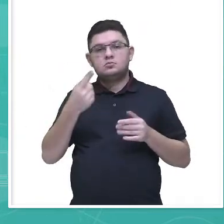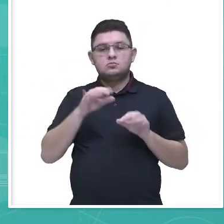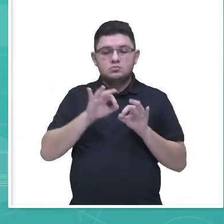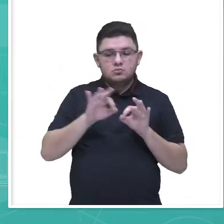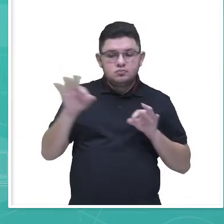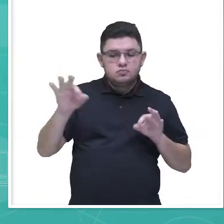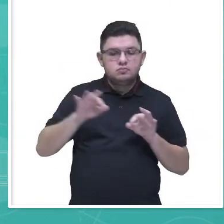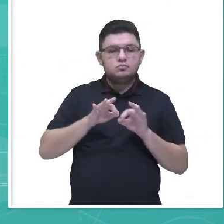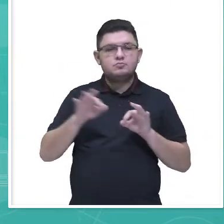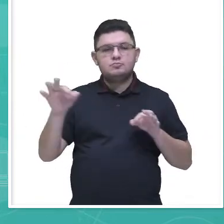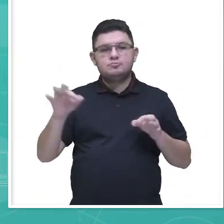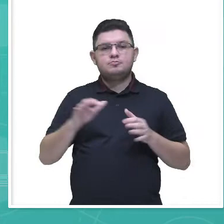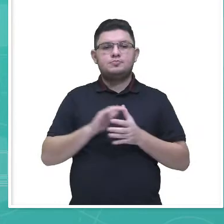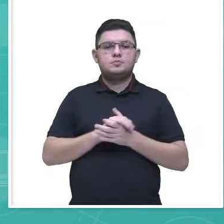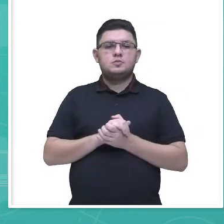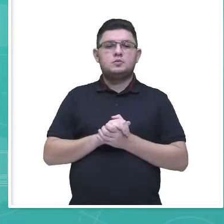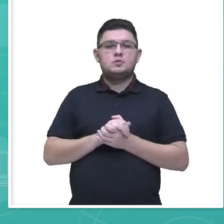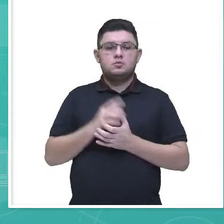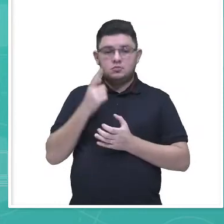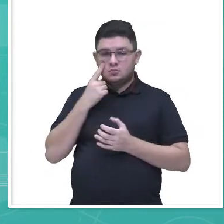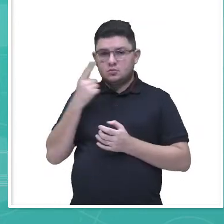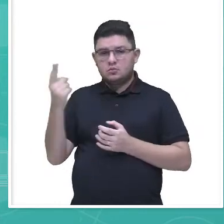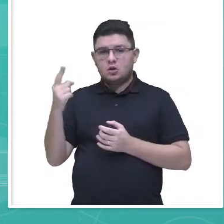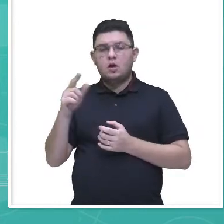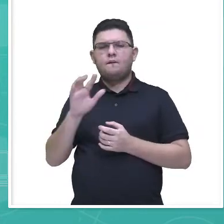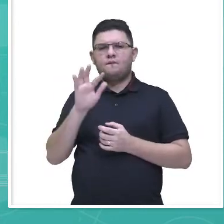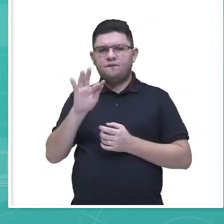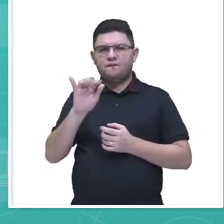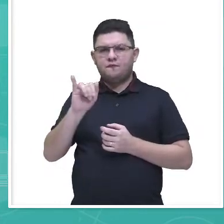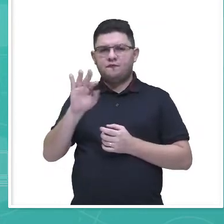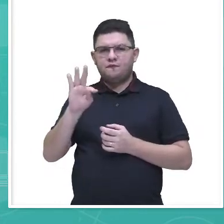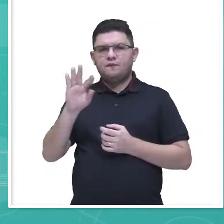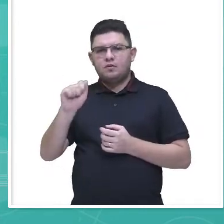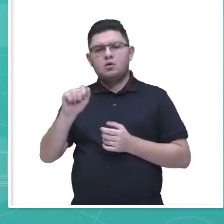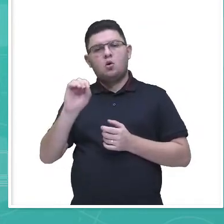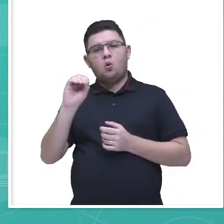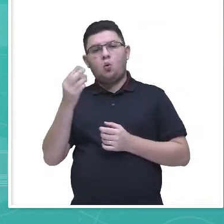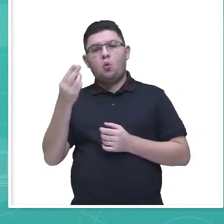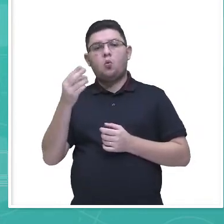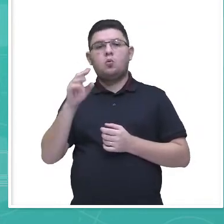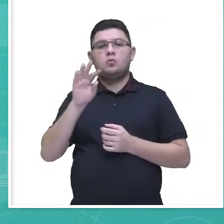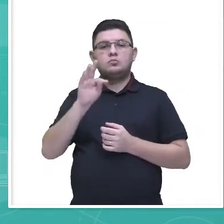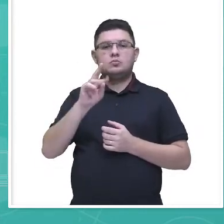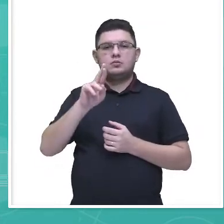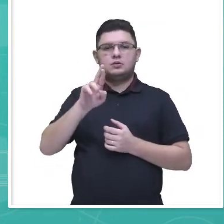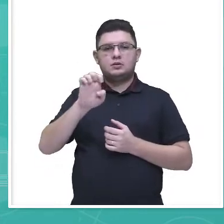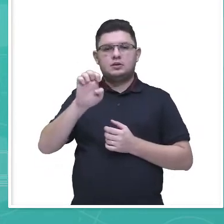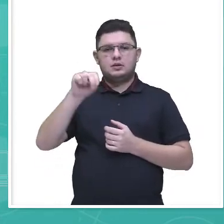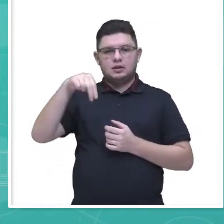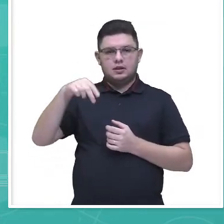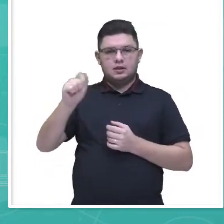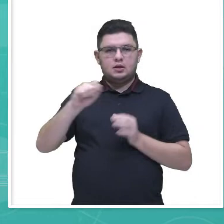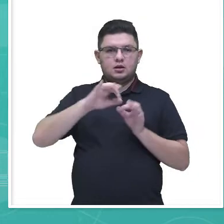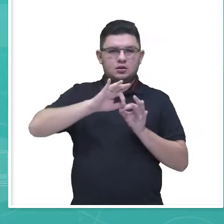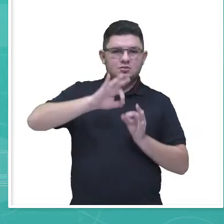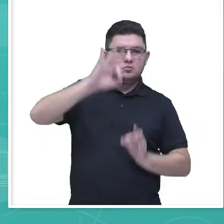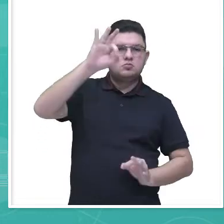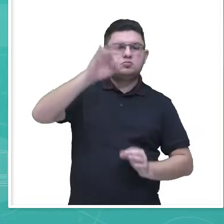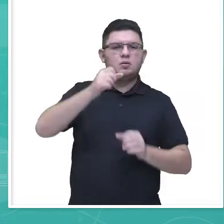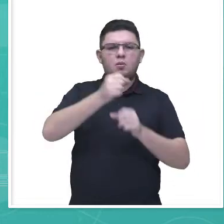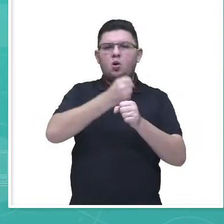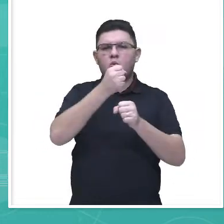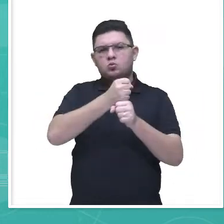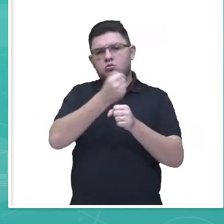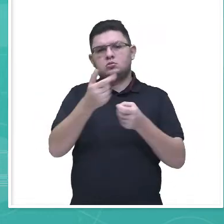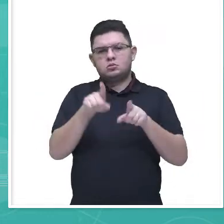Também poderia ser, no caso, uma trena, no caso, para quem trabalha ali com construção, Então, aí as fitas, a gente vai ter